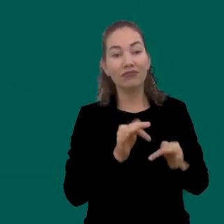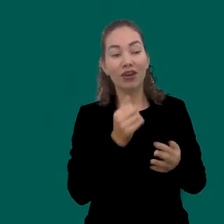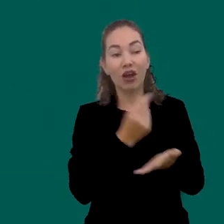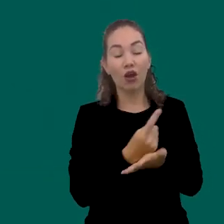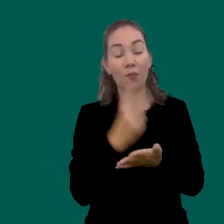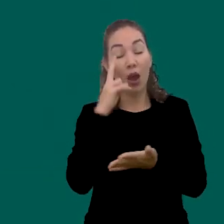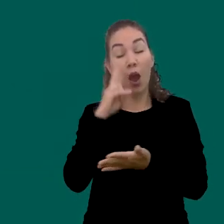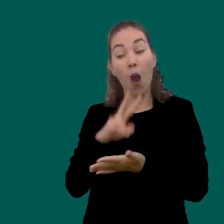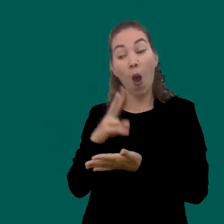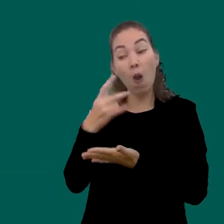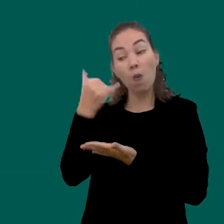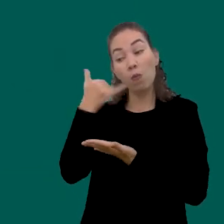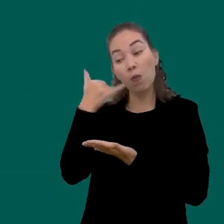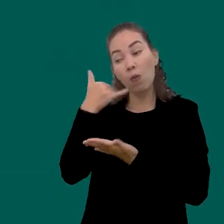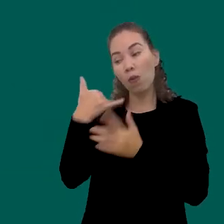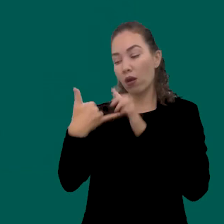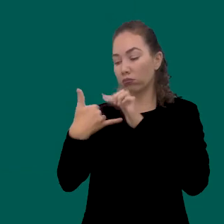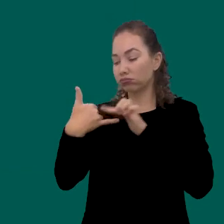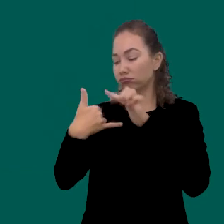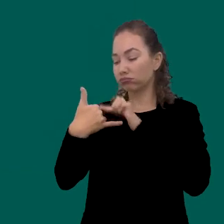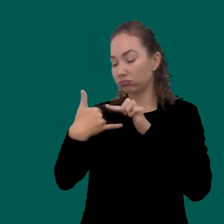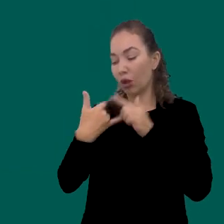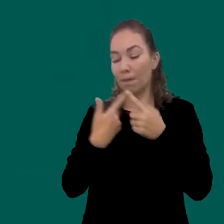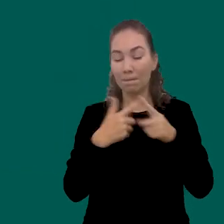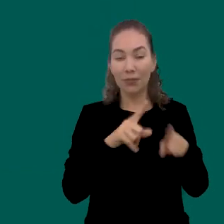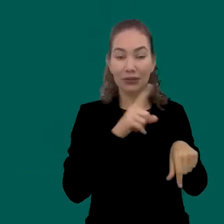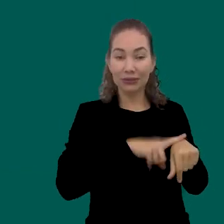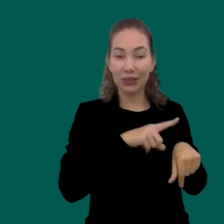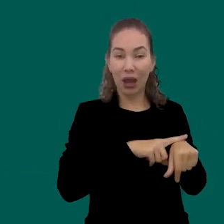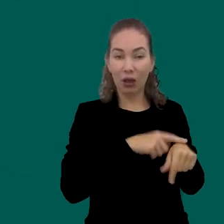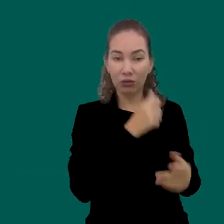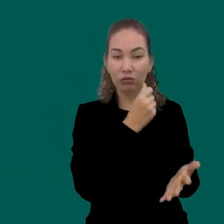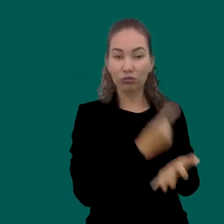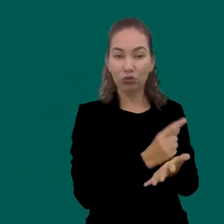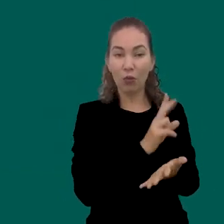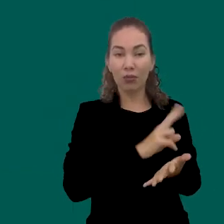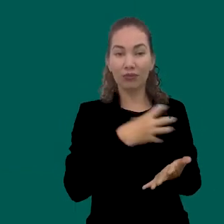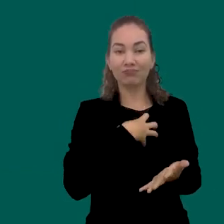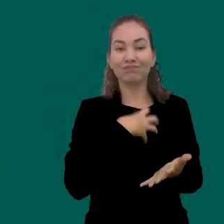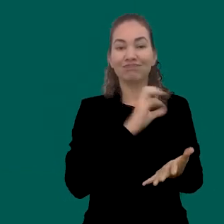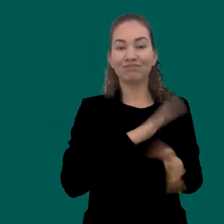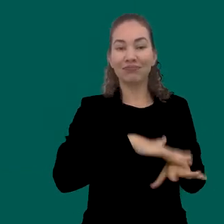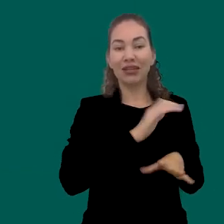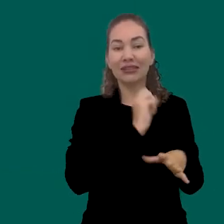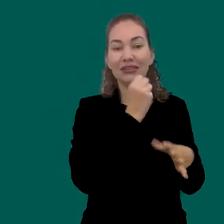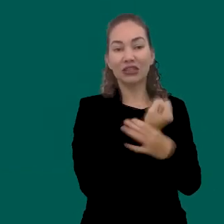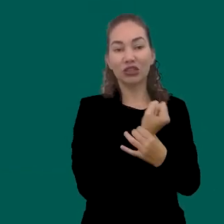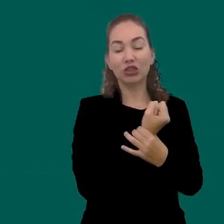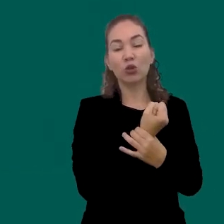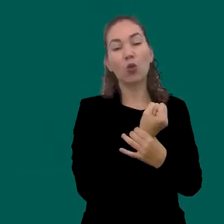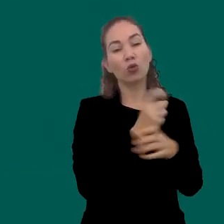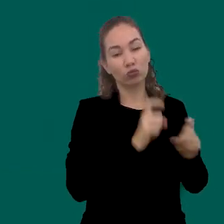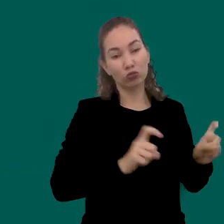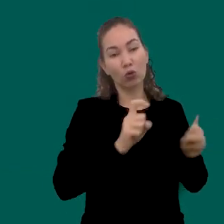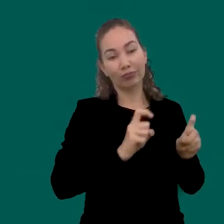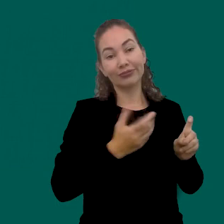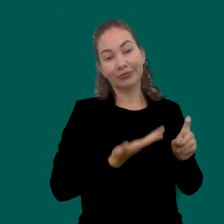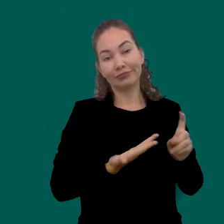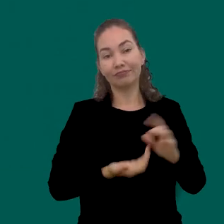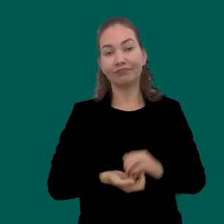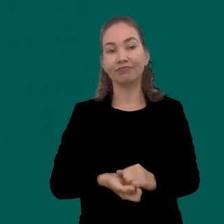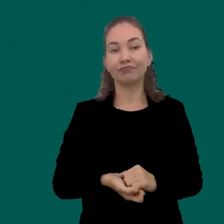olho pelo mobile, eu tenho a experiência por aqui, mas na hora de finalizar eu me sinto mais seguro finalizando pelo computador mesmo.